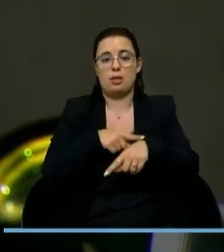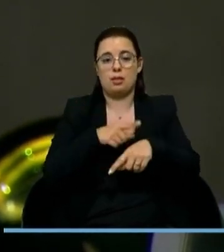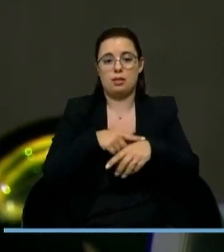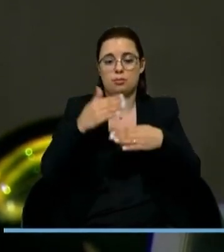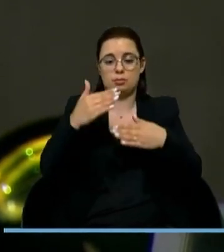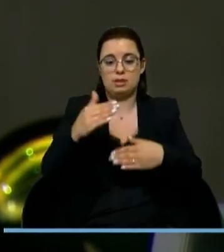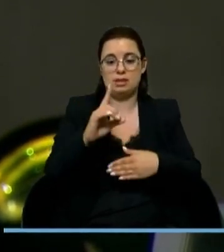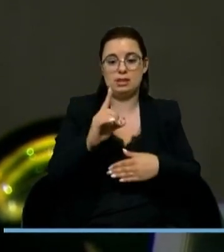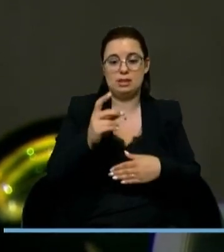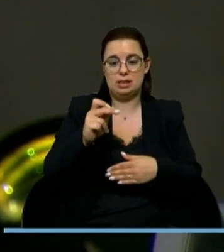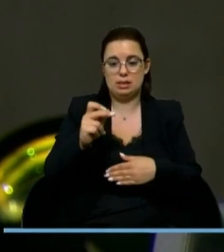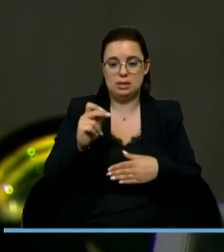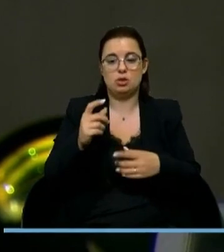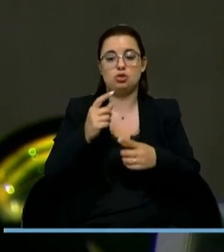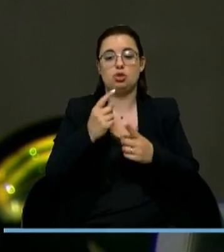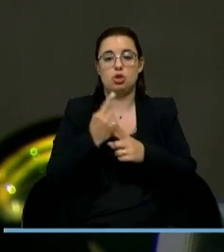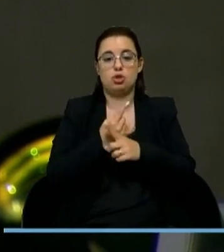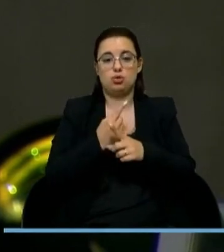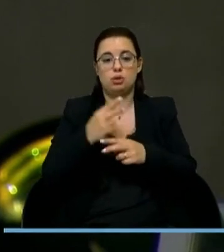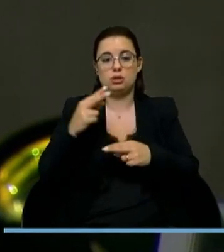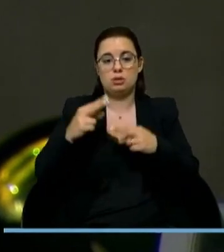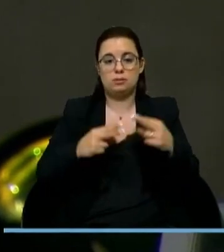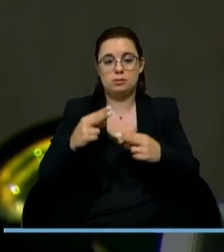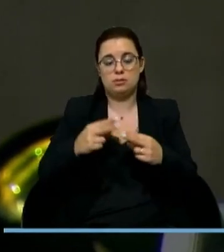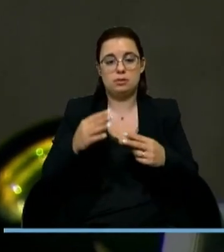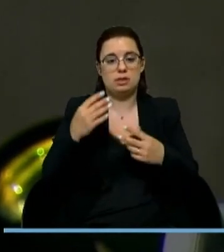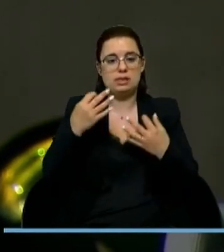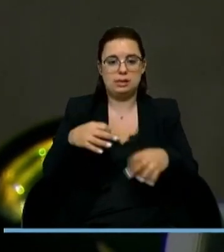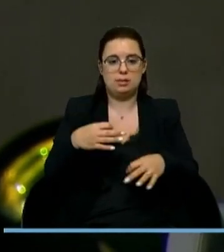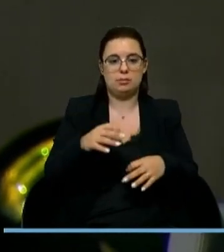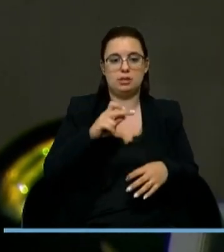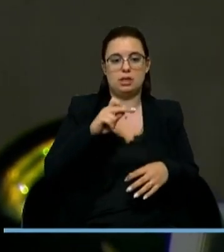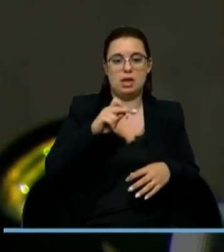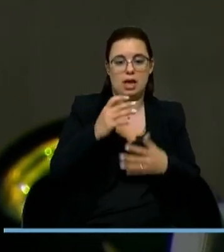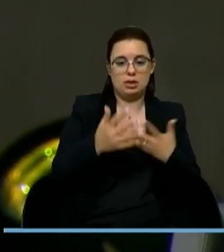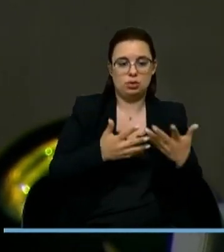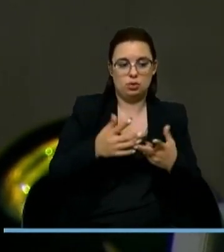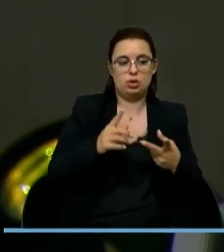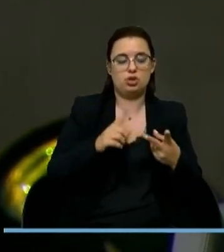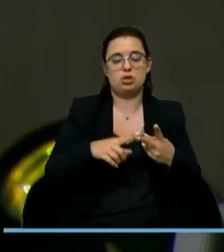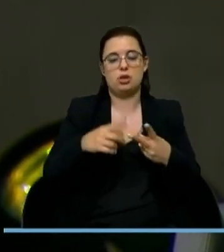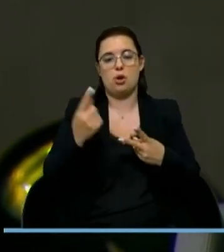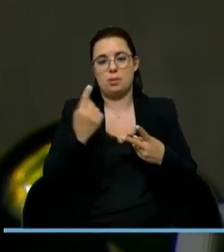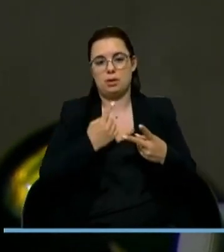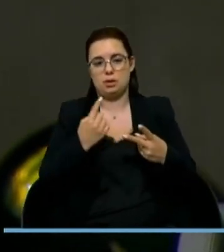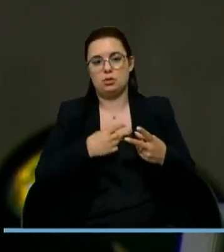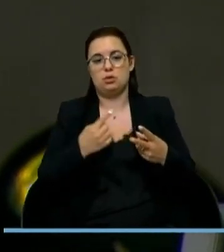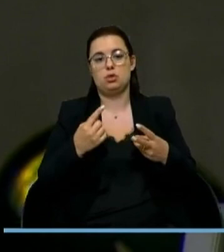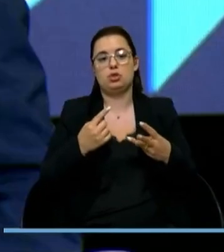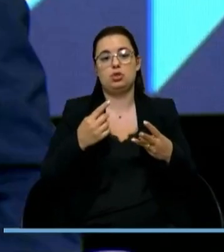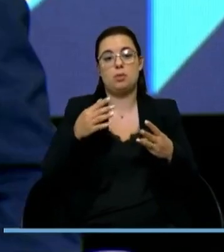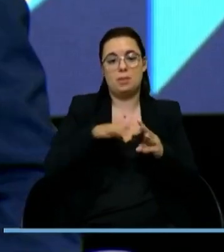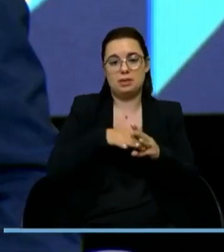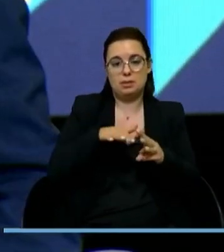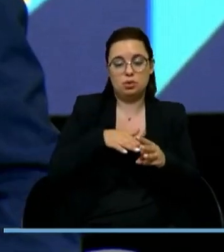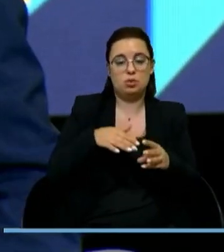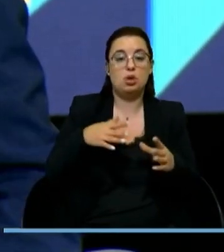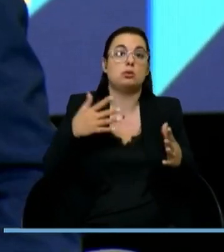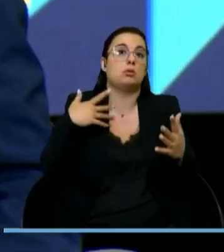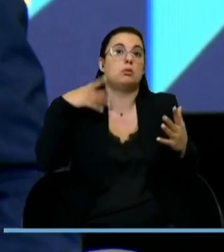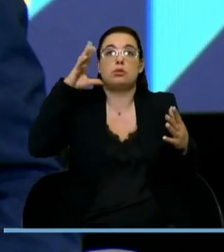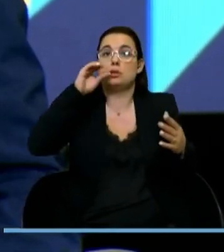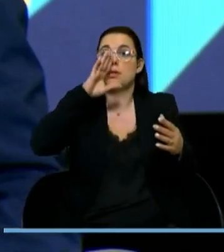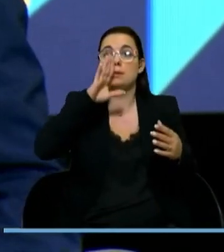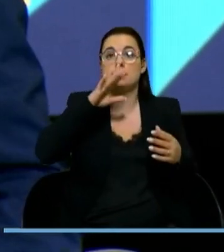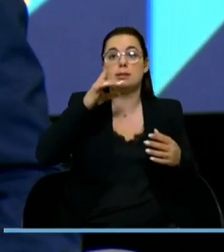durante 6 anos, e pelos instrumentos financeiros mais simples. Ações, obrigações, unidades de participação de fundos de investimento. O que não quer dizer que daqui a